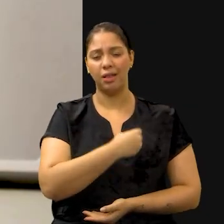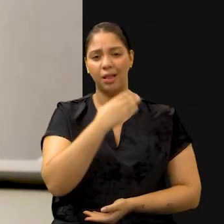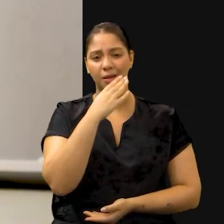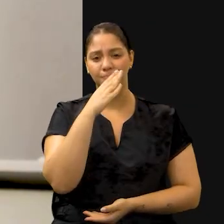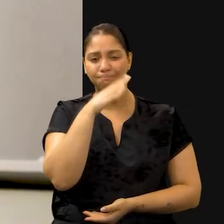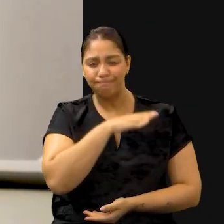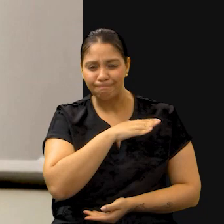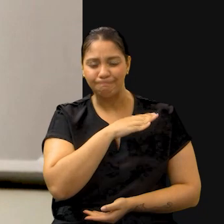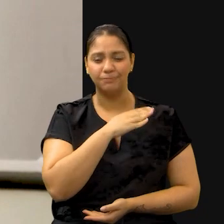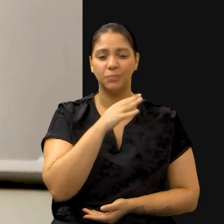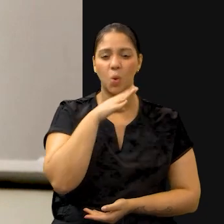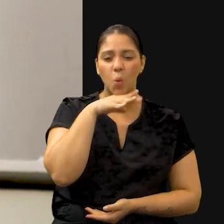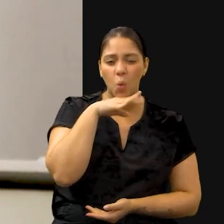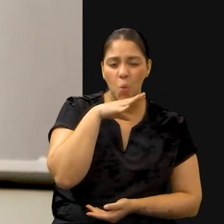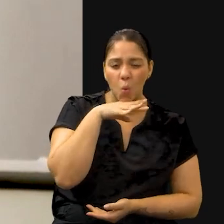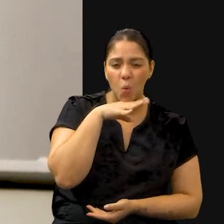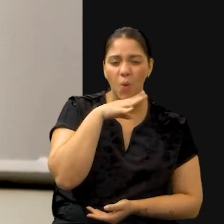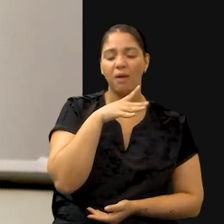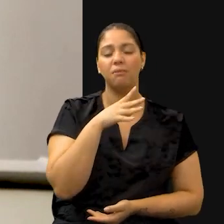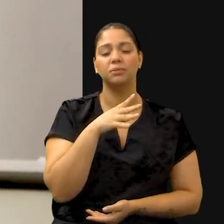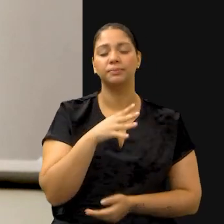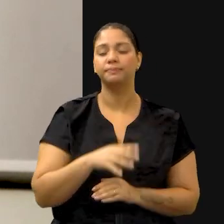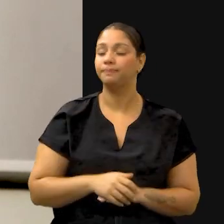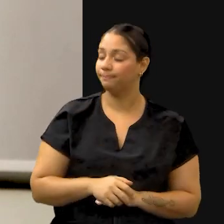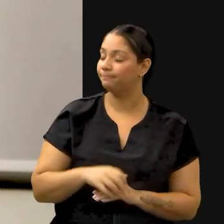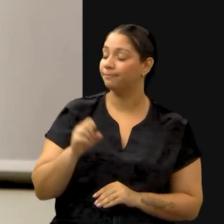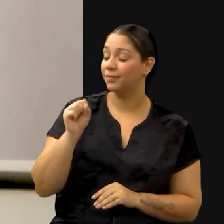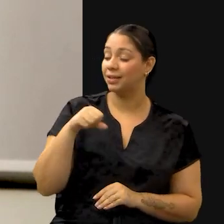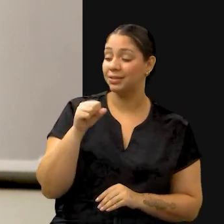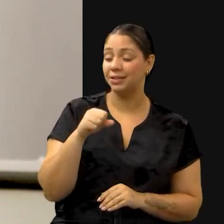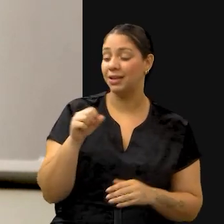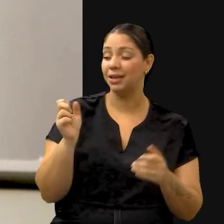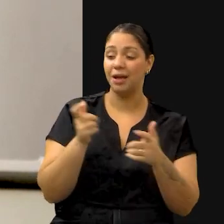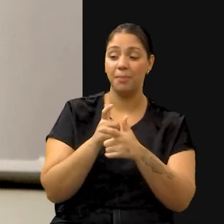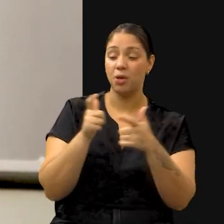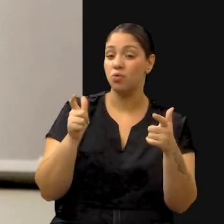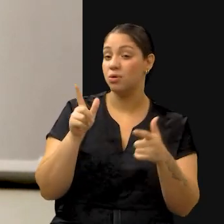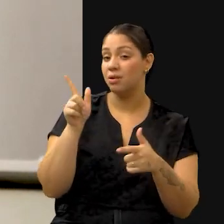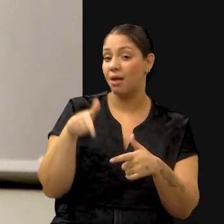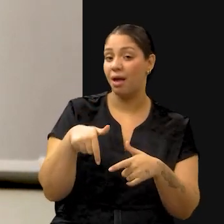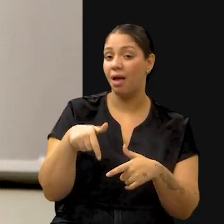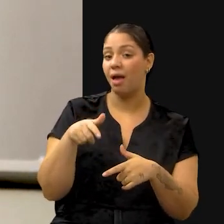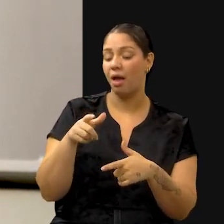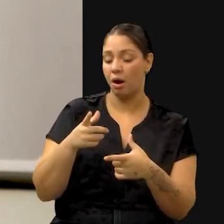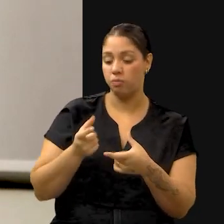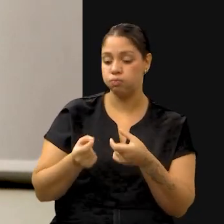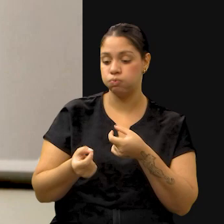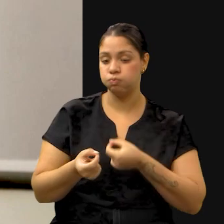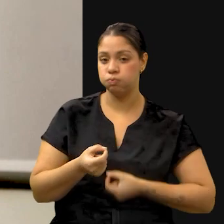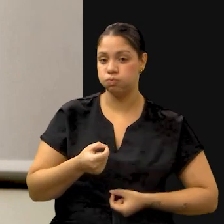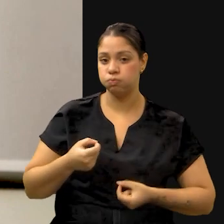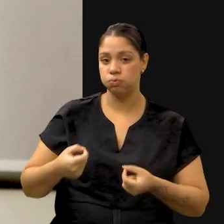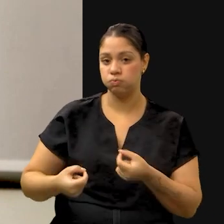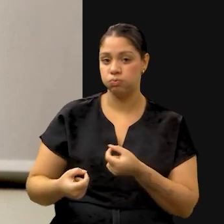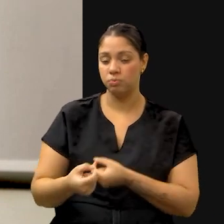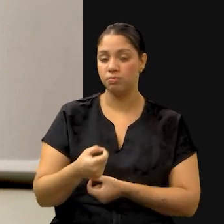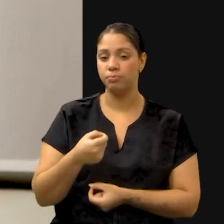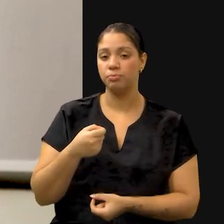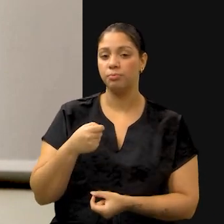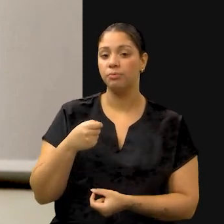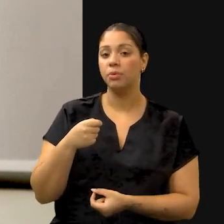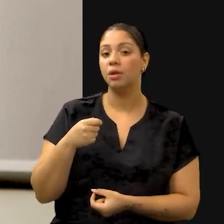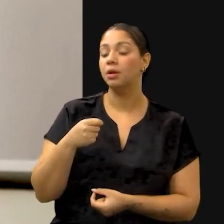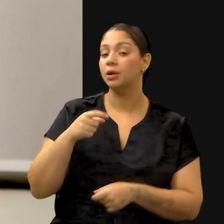Sim, boa parte dos tumores são tumores esporádicos, que nós chamamos, né? São tumores que não